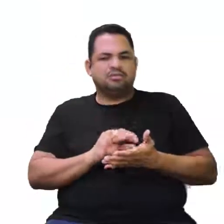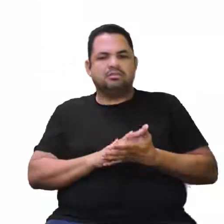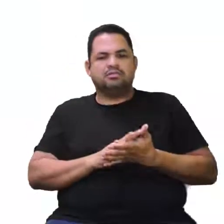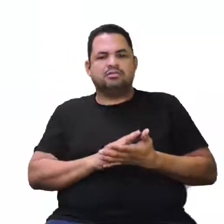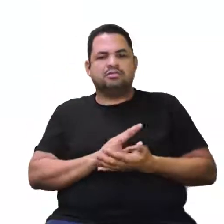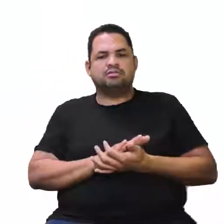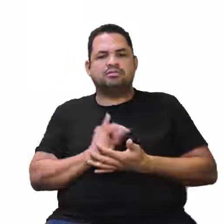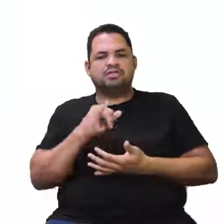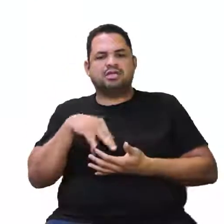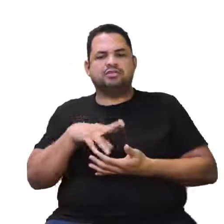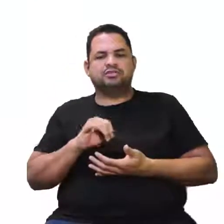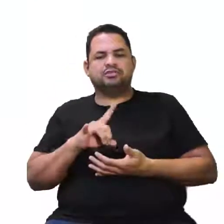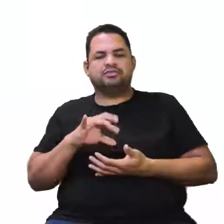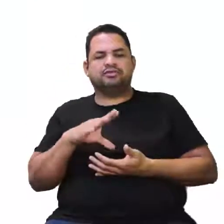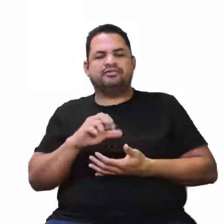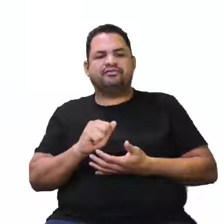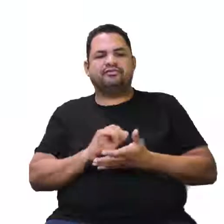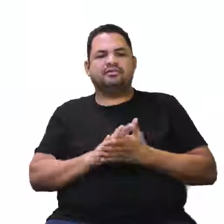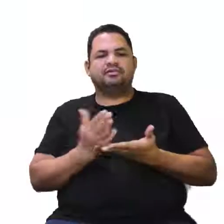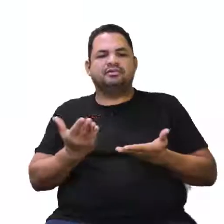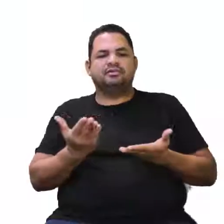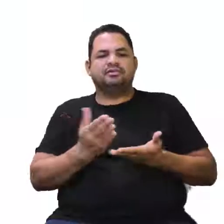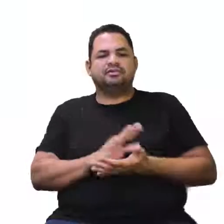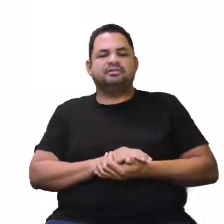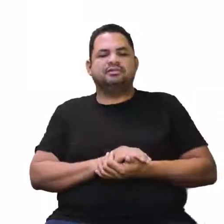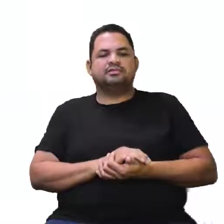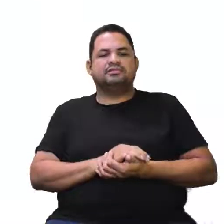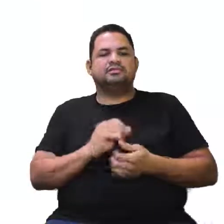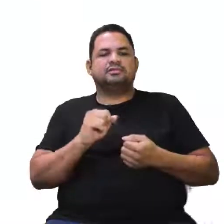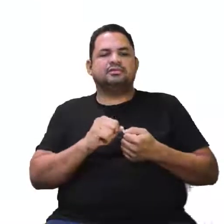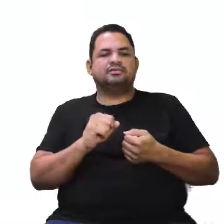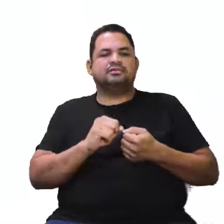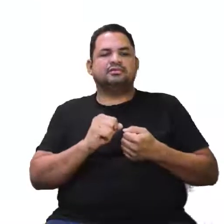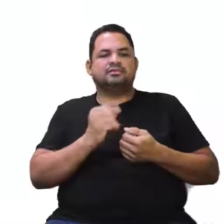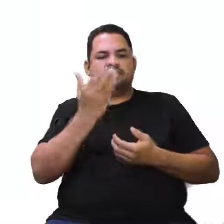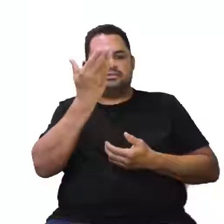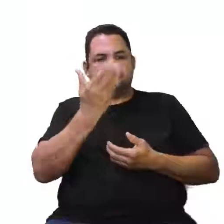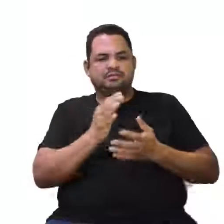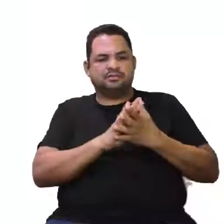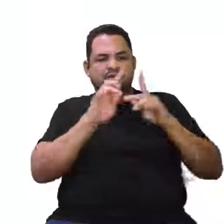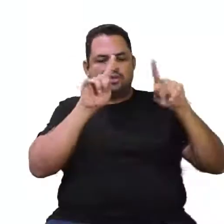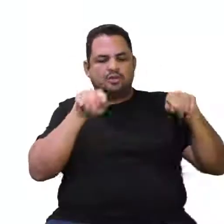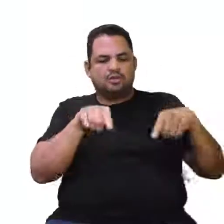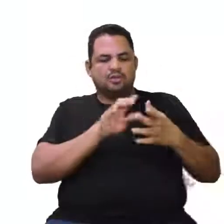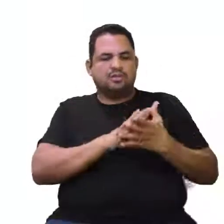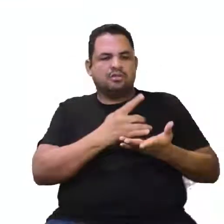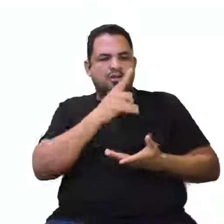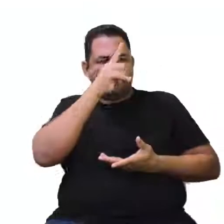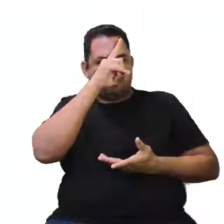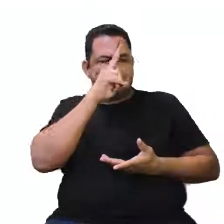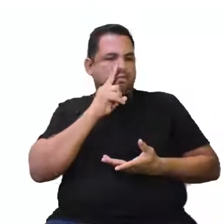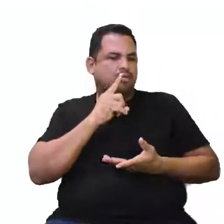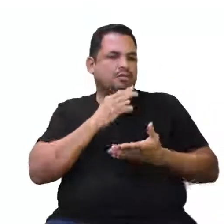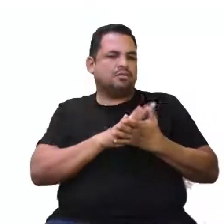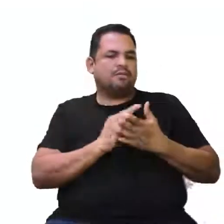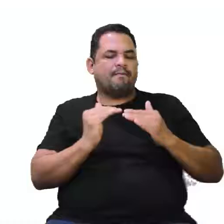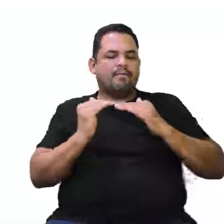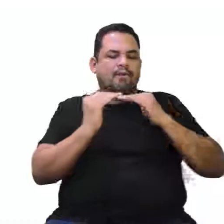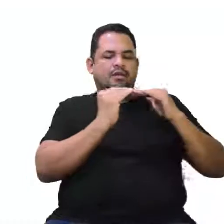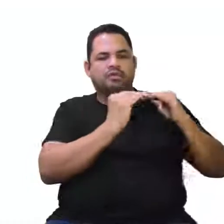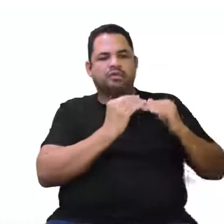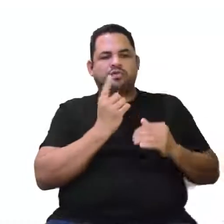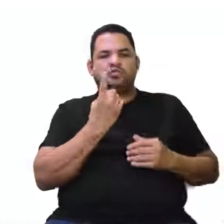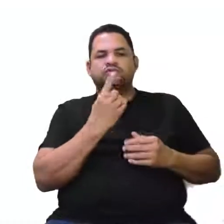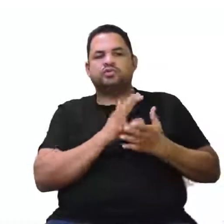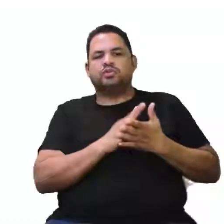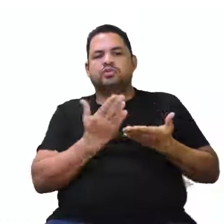e inatingível, né? Interessante aqui você frisar esse quadrinho aqui em amarelo, que um padrão único de corpo